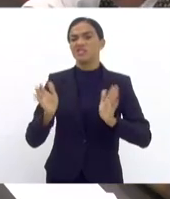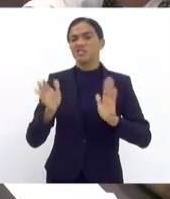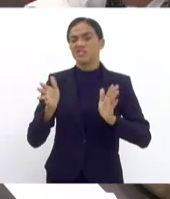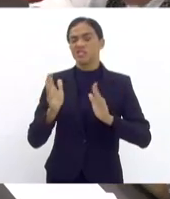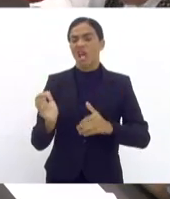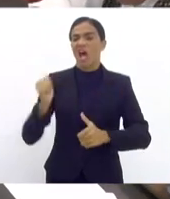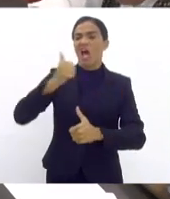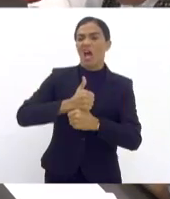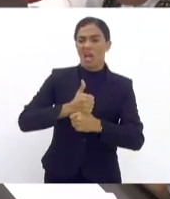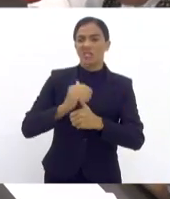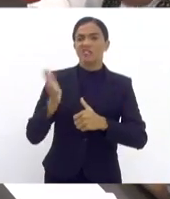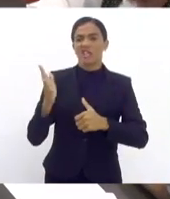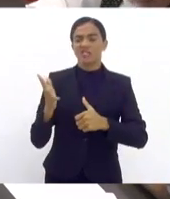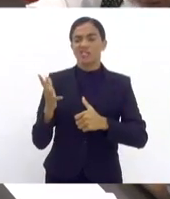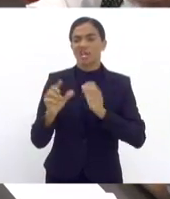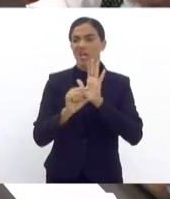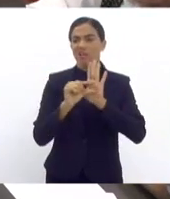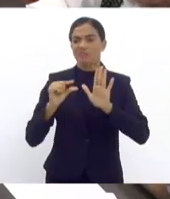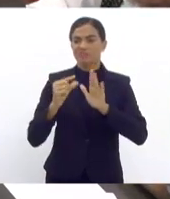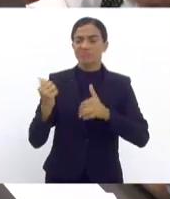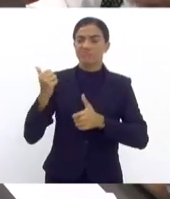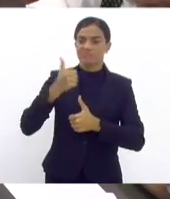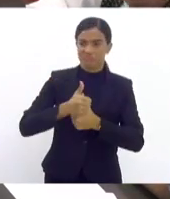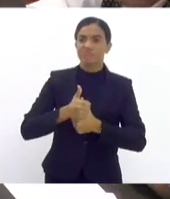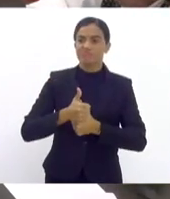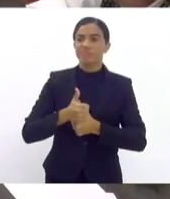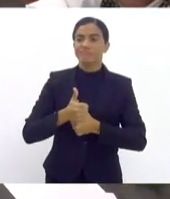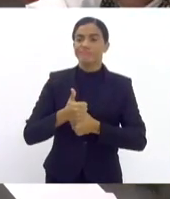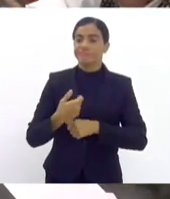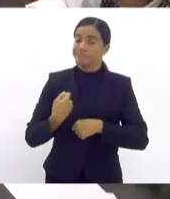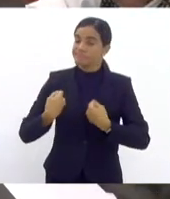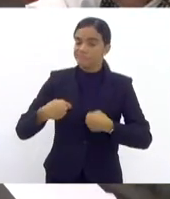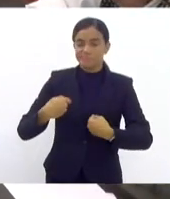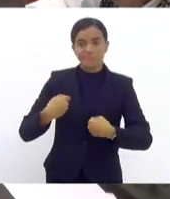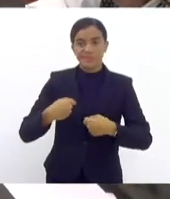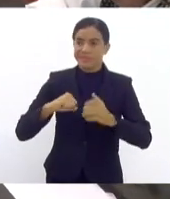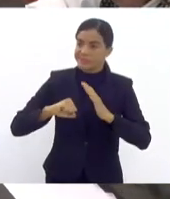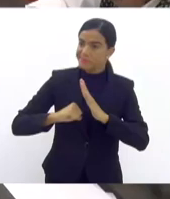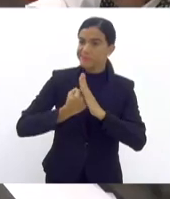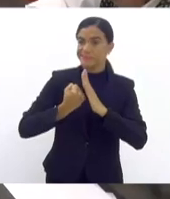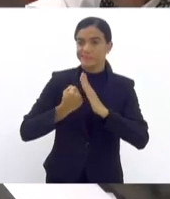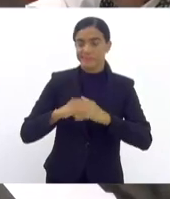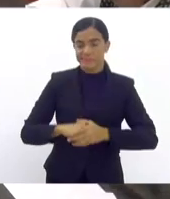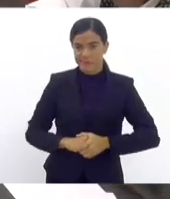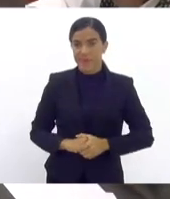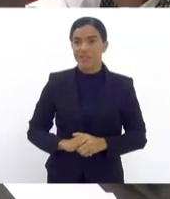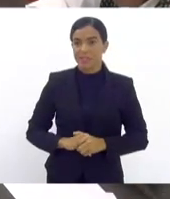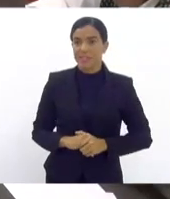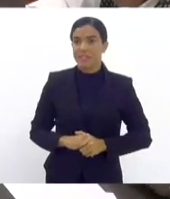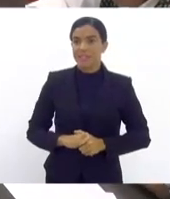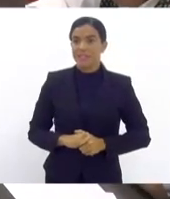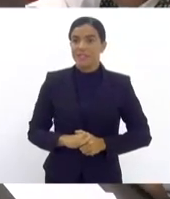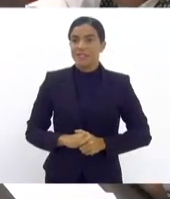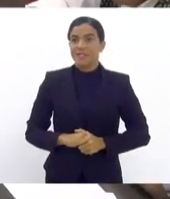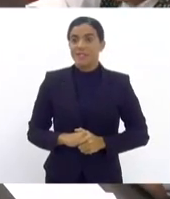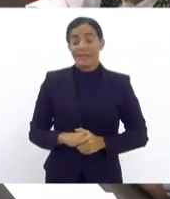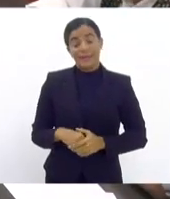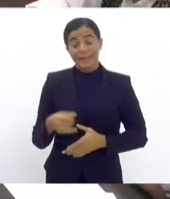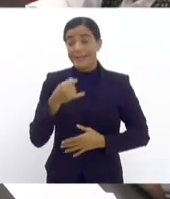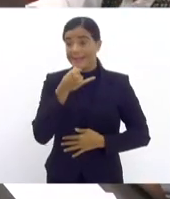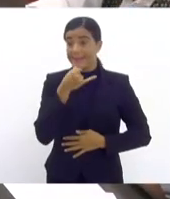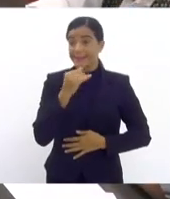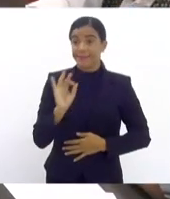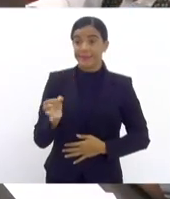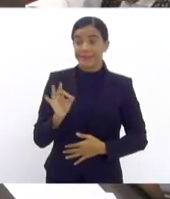Já está no substitutivo. Está bem. Então está superado. Vai ter que vetar não, e... É que não está o substitutivo da CCJ aqui. Okay.